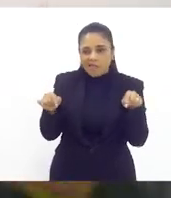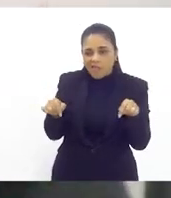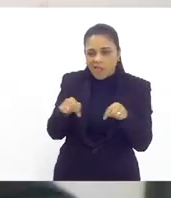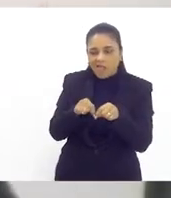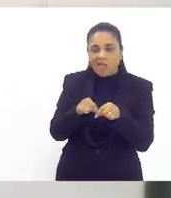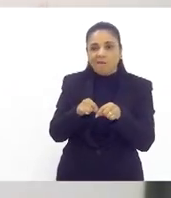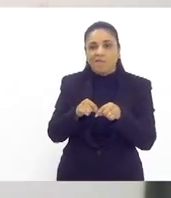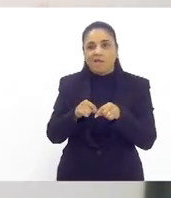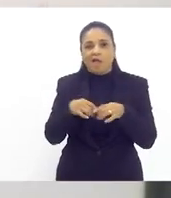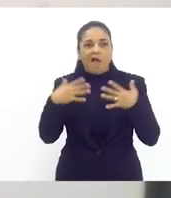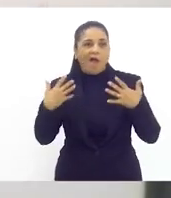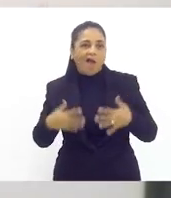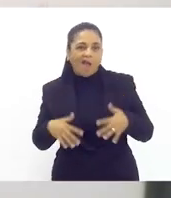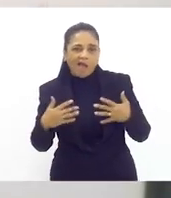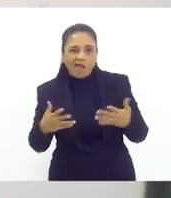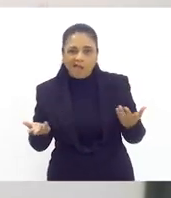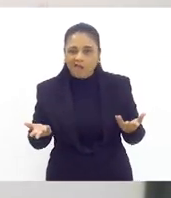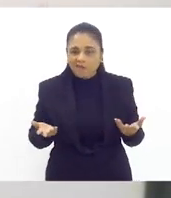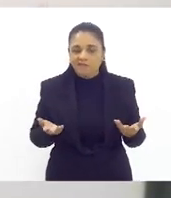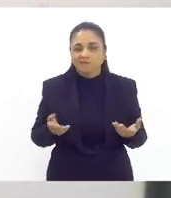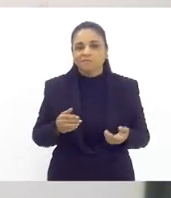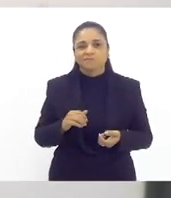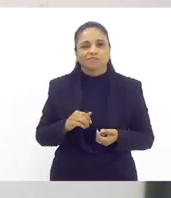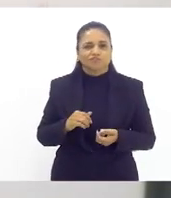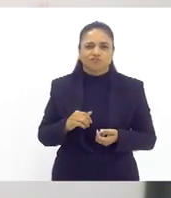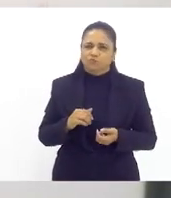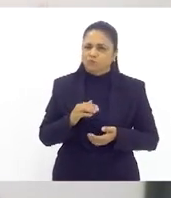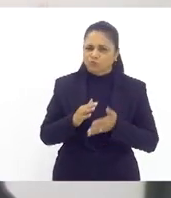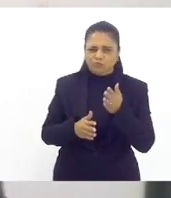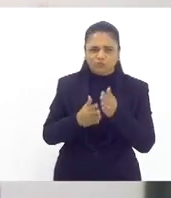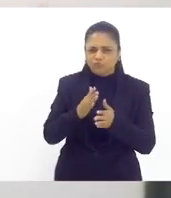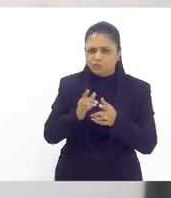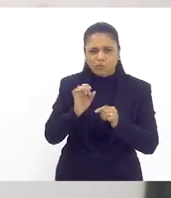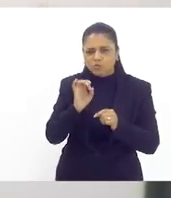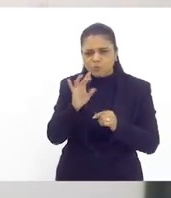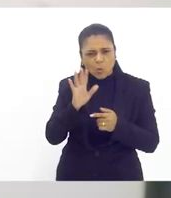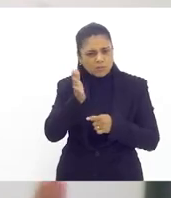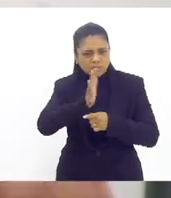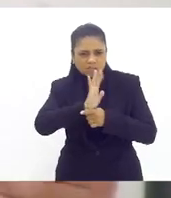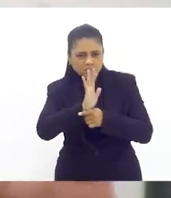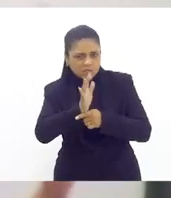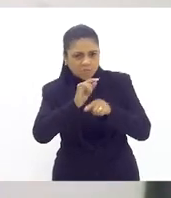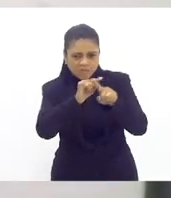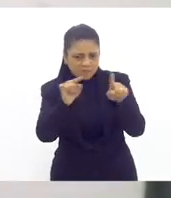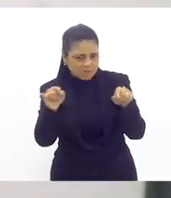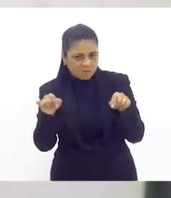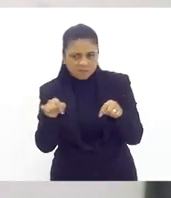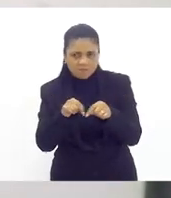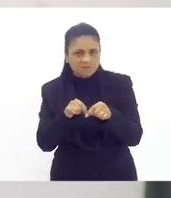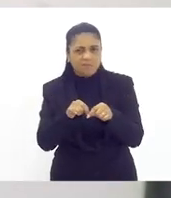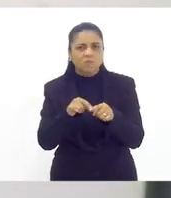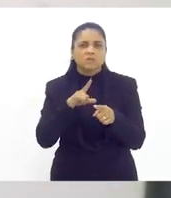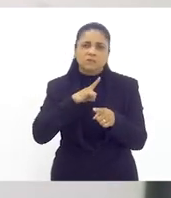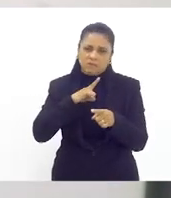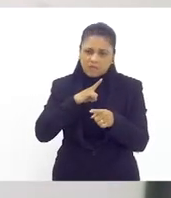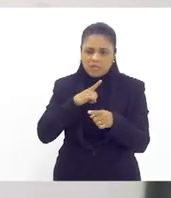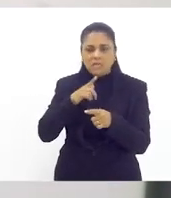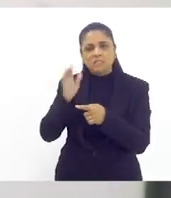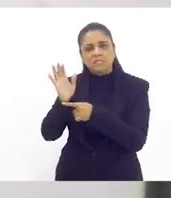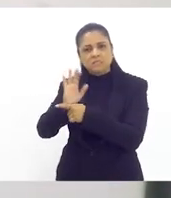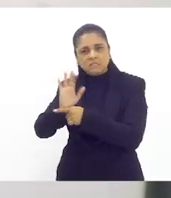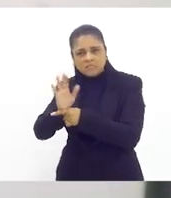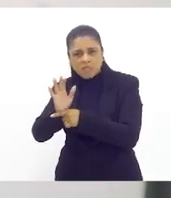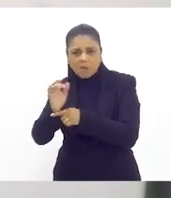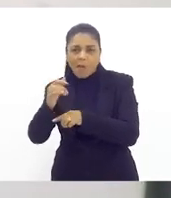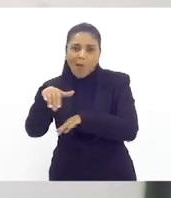todo reboliço dessa sala de cinema não é sua sala de cinema leia a frase completa tem tanto sala de cinema quanto cinema Itinerante